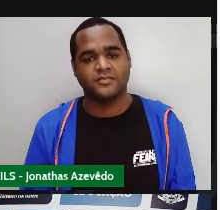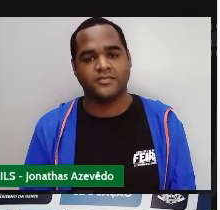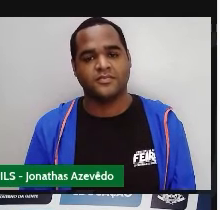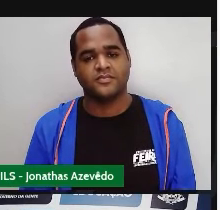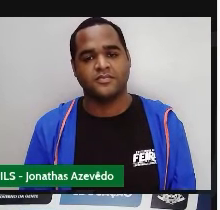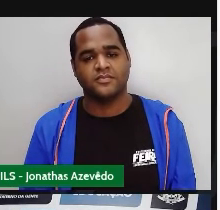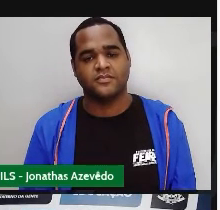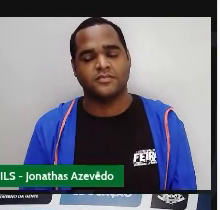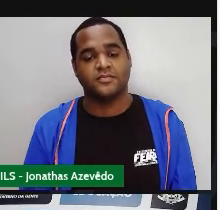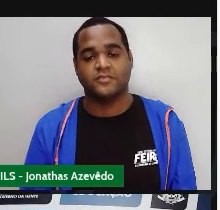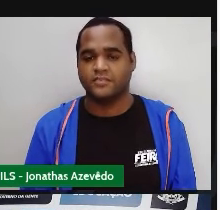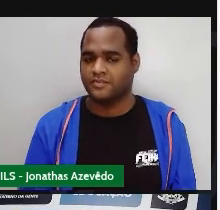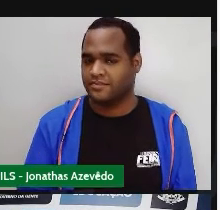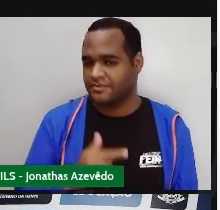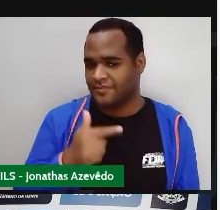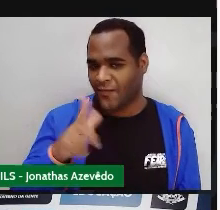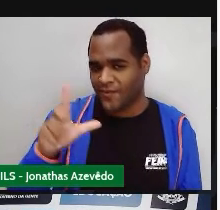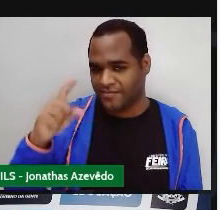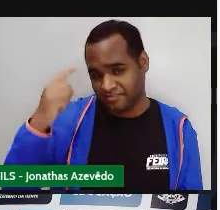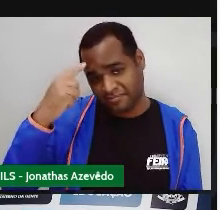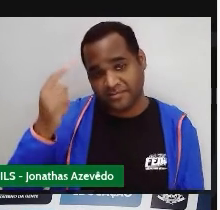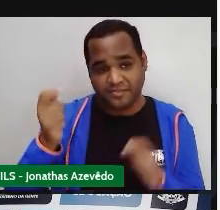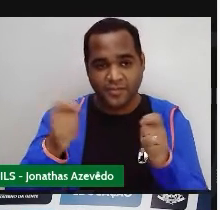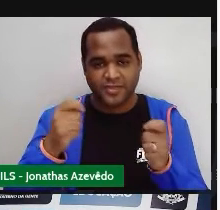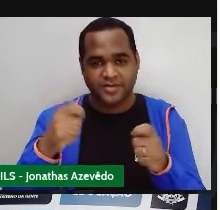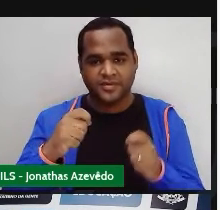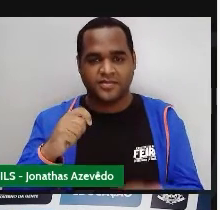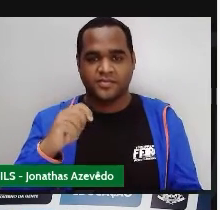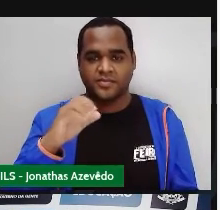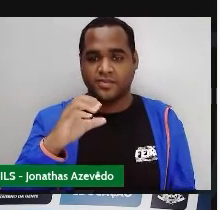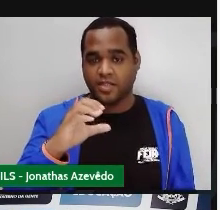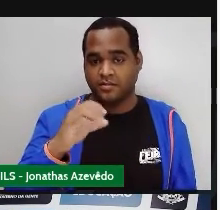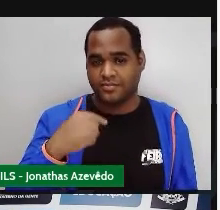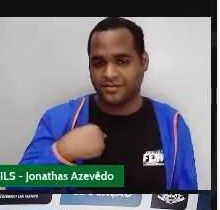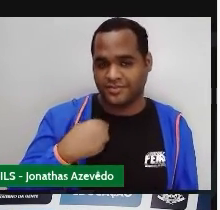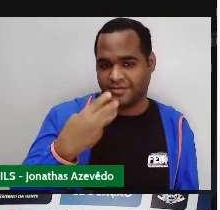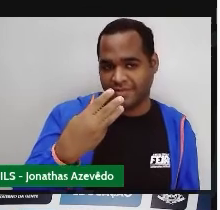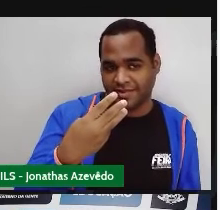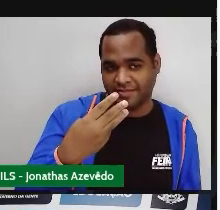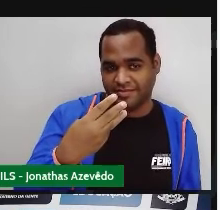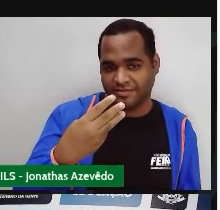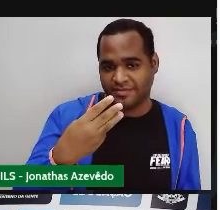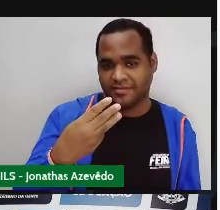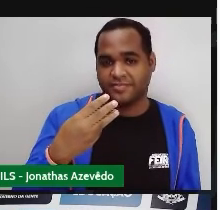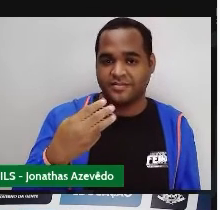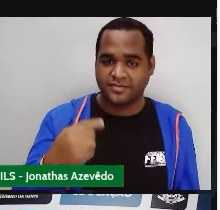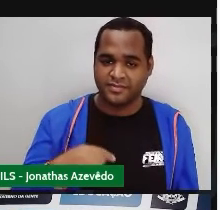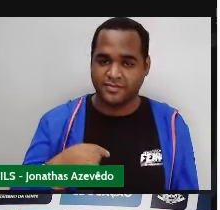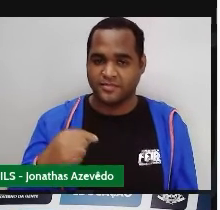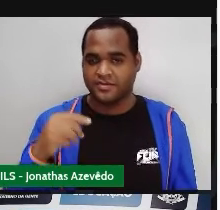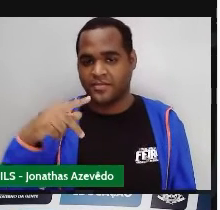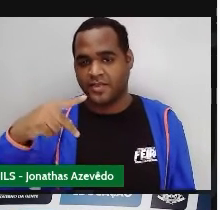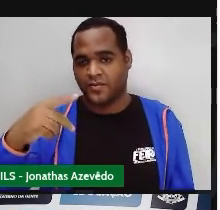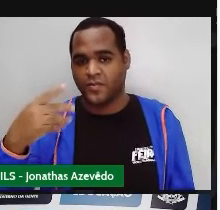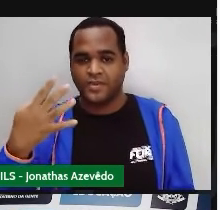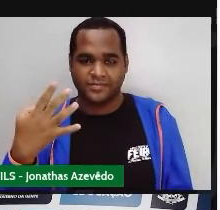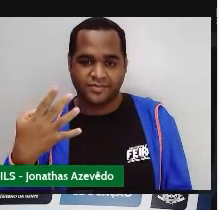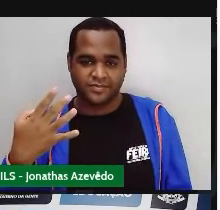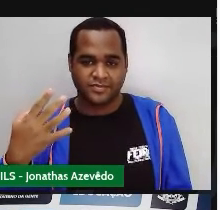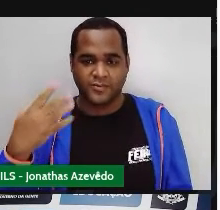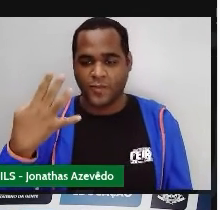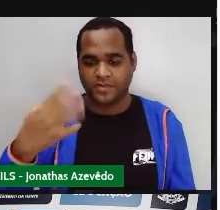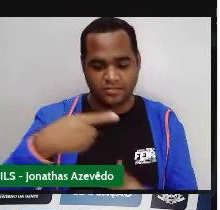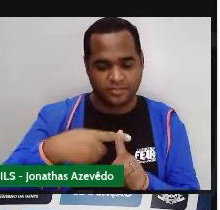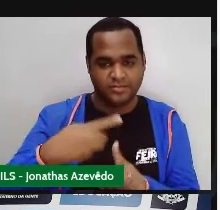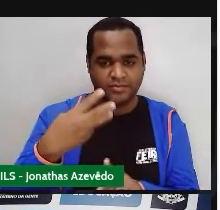é bom e a última alternativa é o cê valer 3 ou seja três cubos o p valer